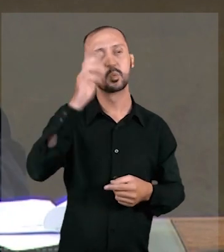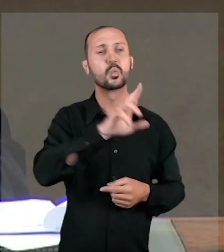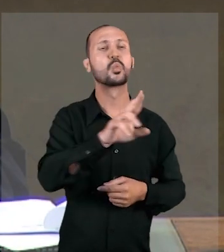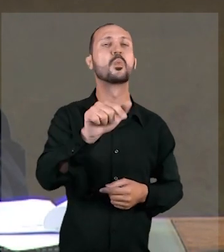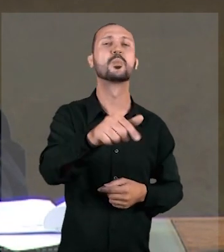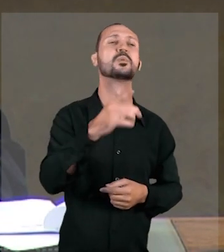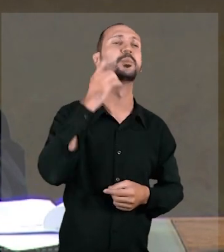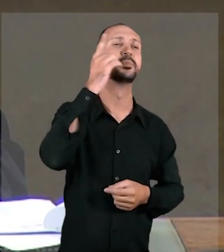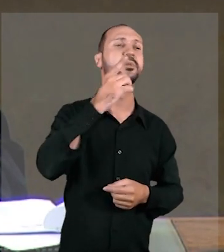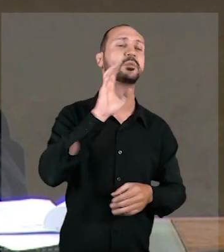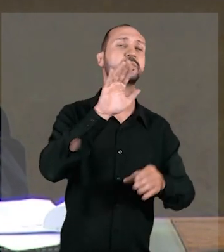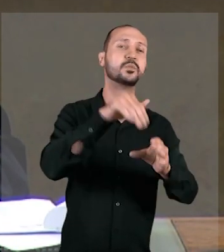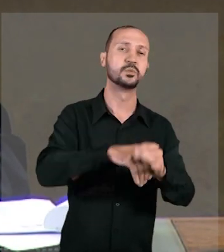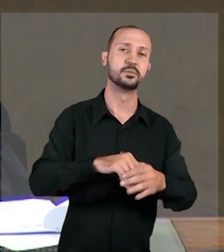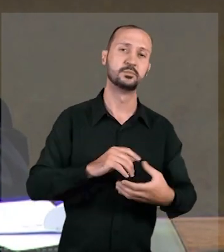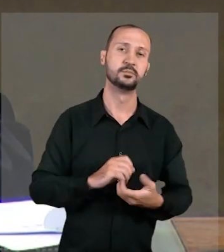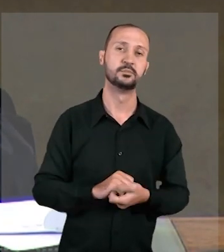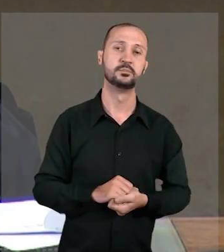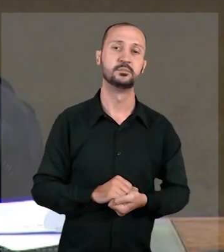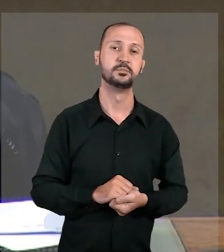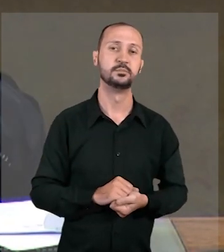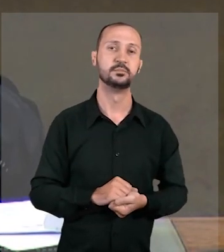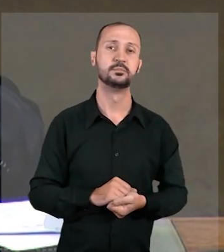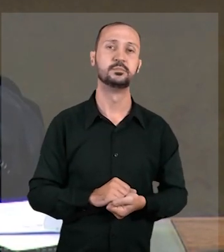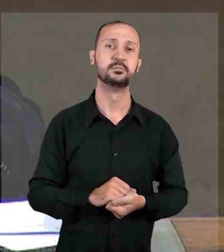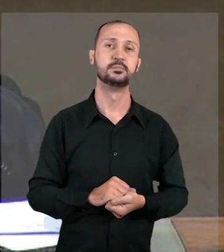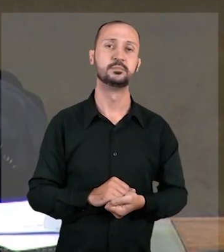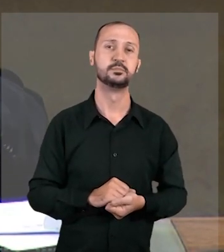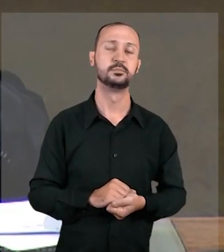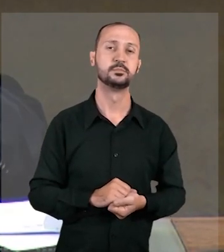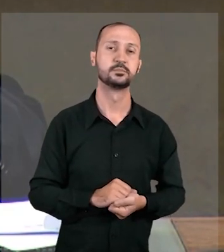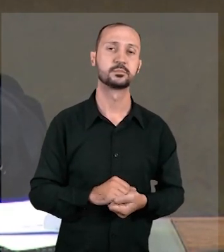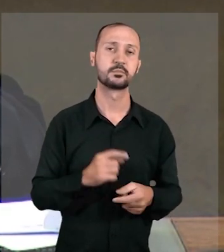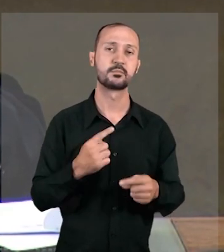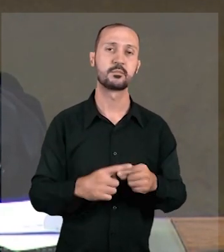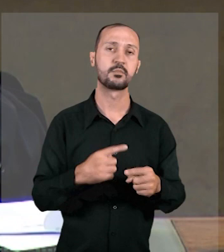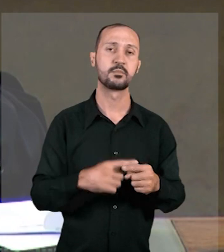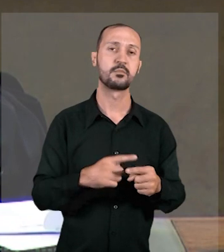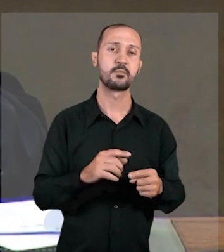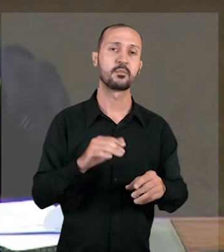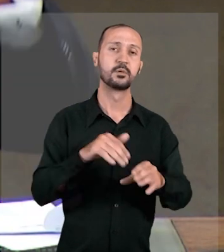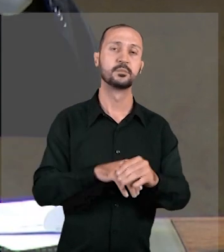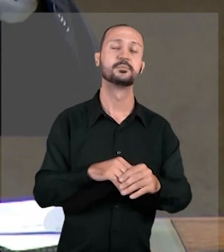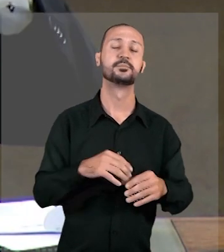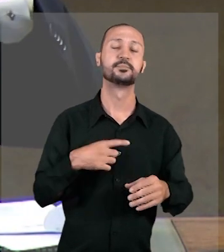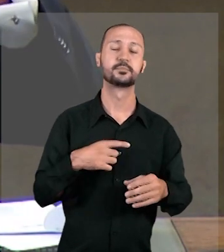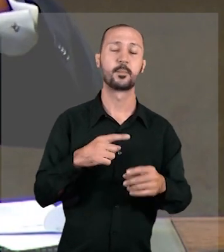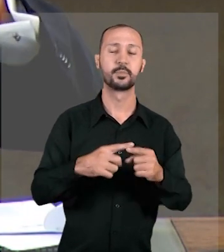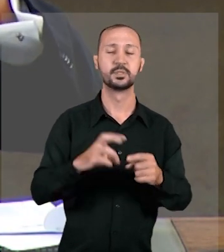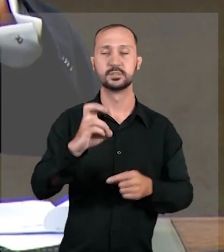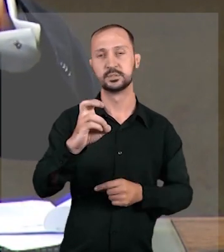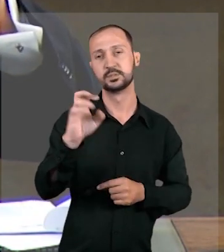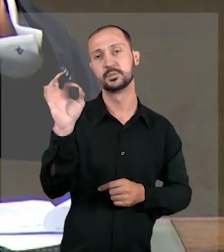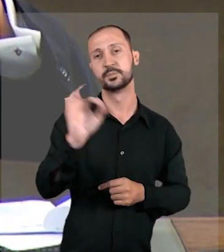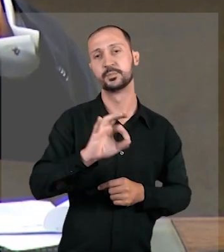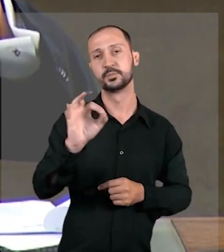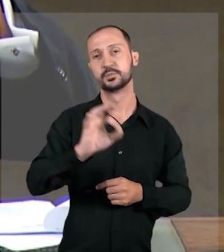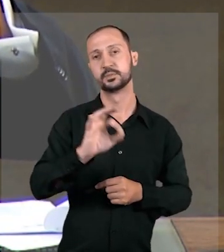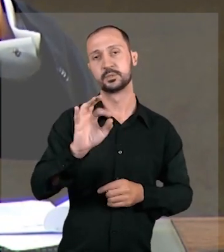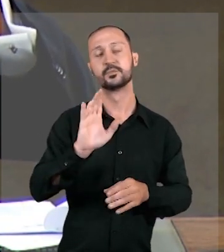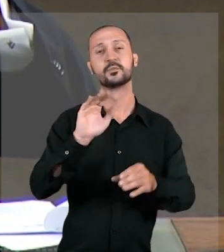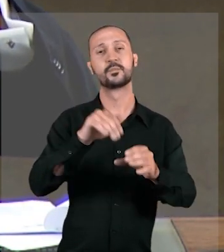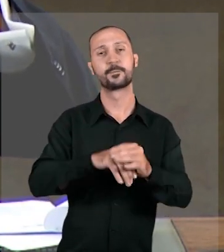nome do deputado em quem votou, porque, geralmente, ele não entrou, porque só 5% é que foram eleitos